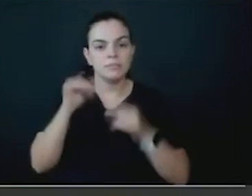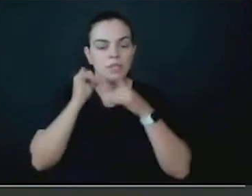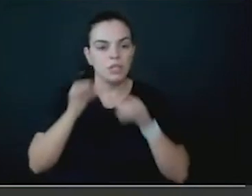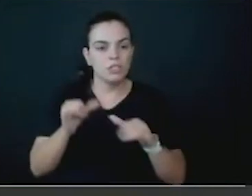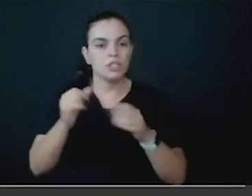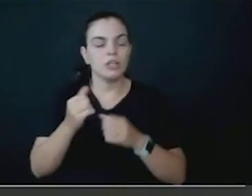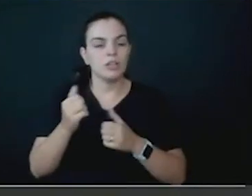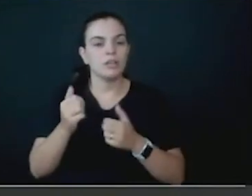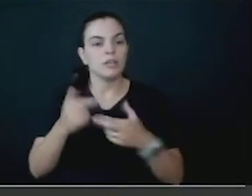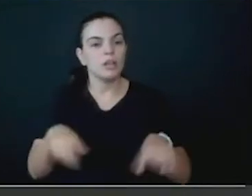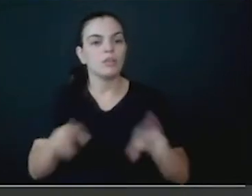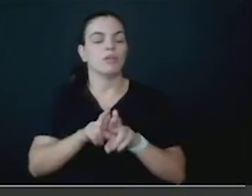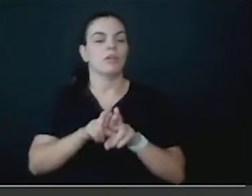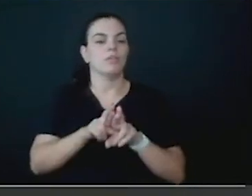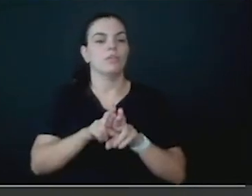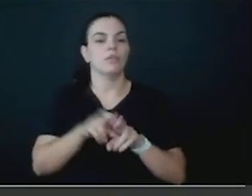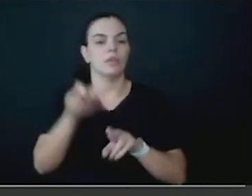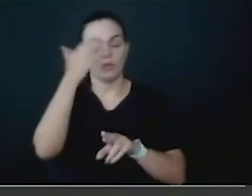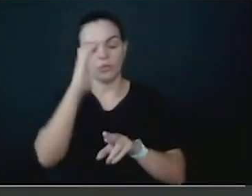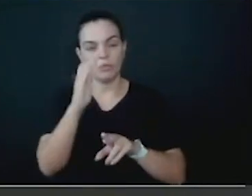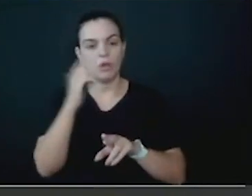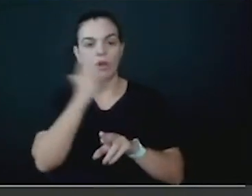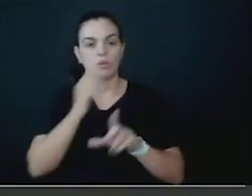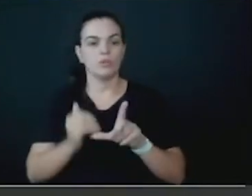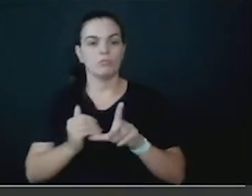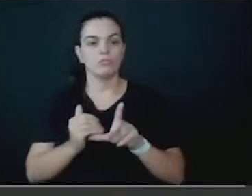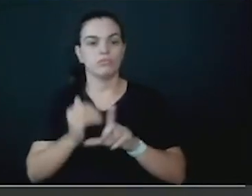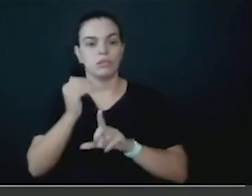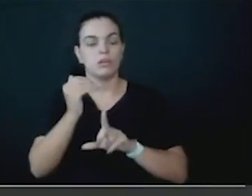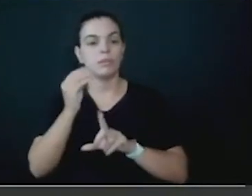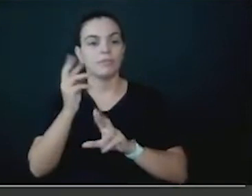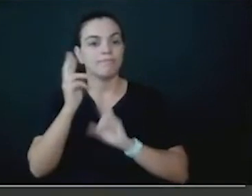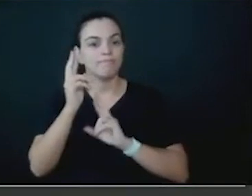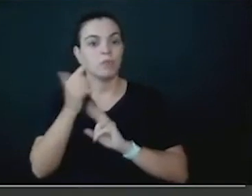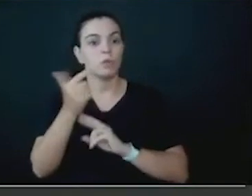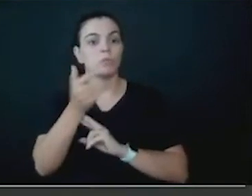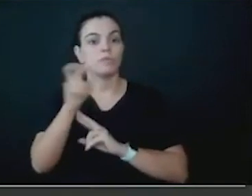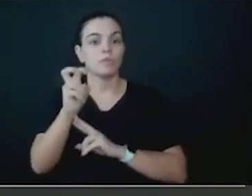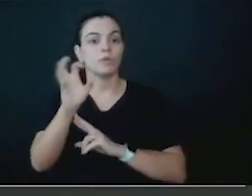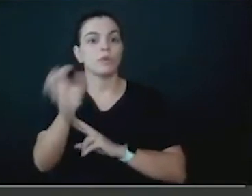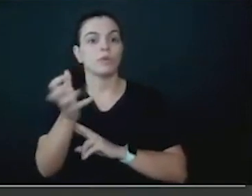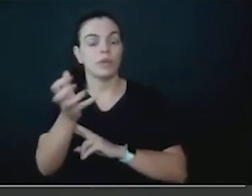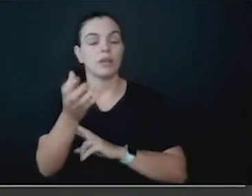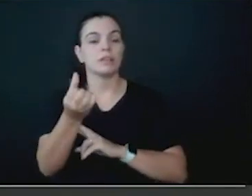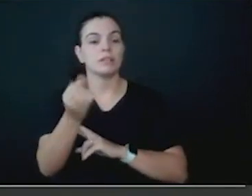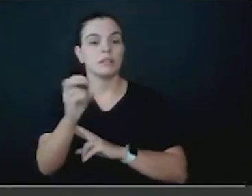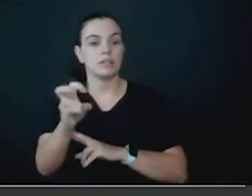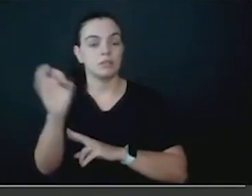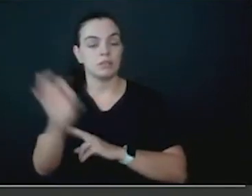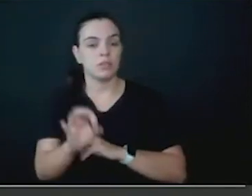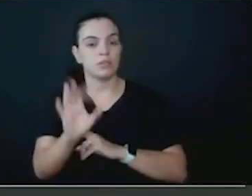meta cresce um pouquinho. A gente pretende chegar a 2025 com 60%, já estamos com